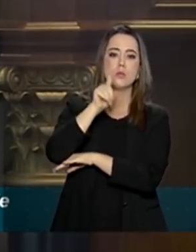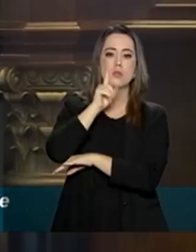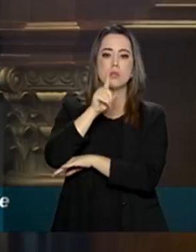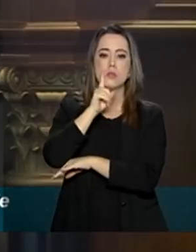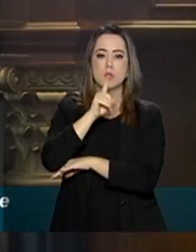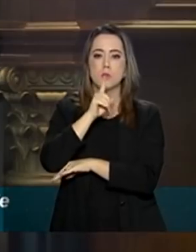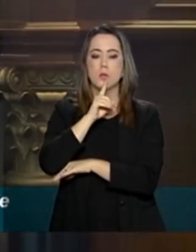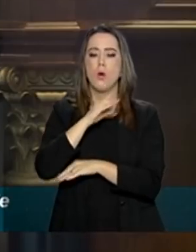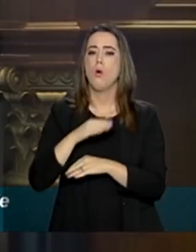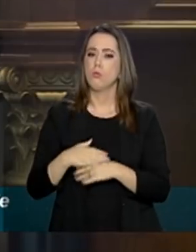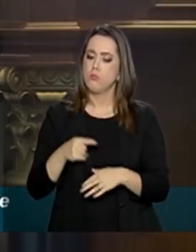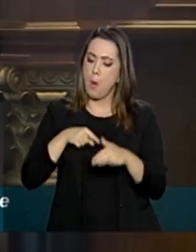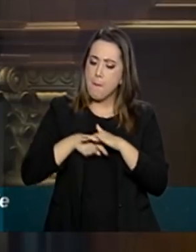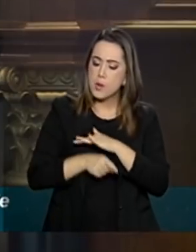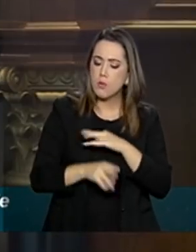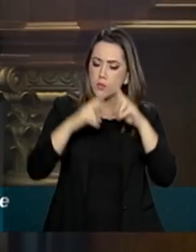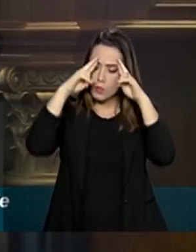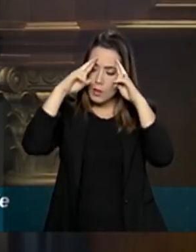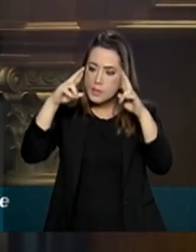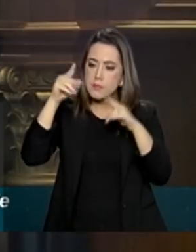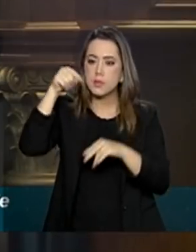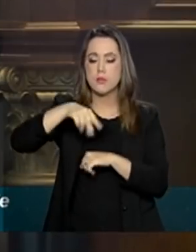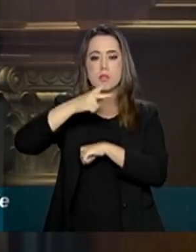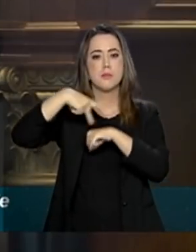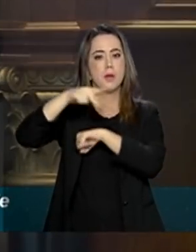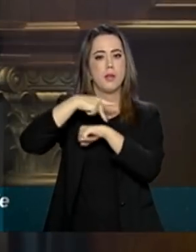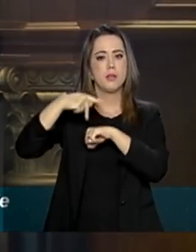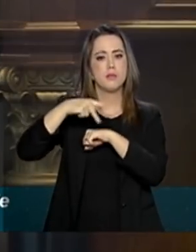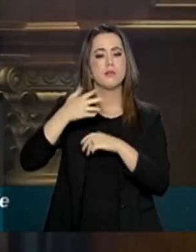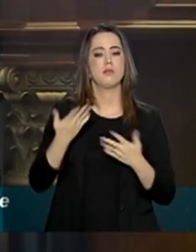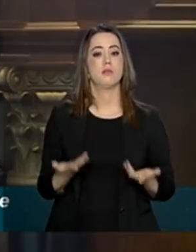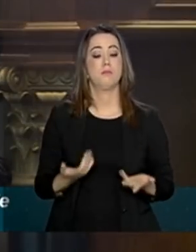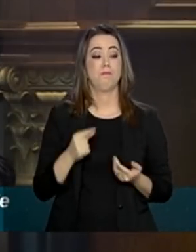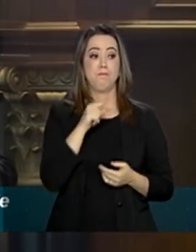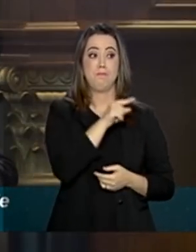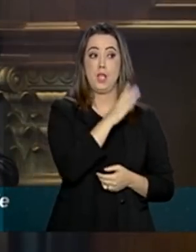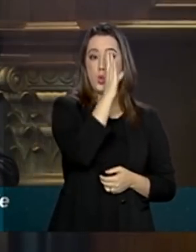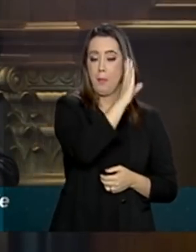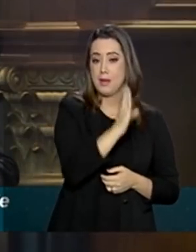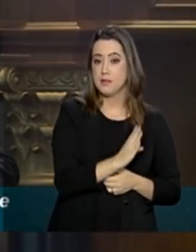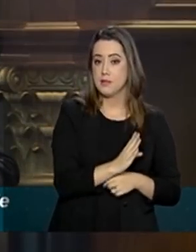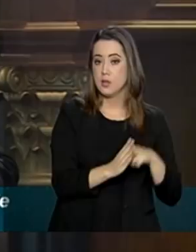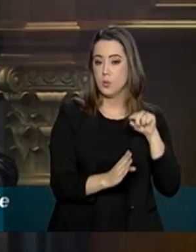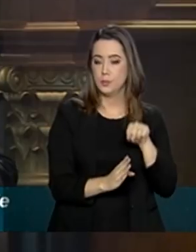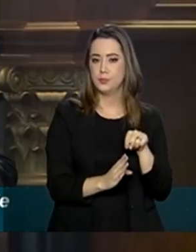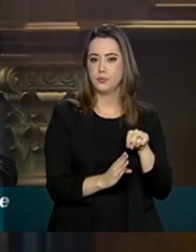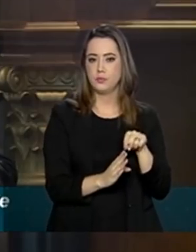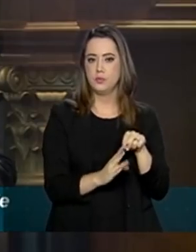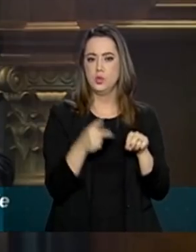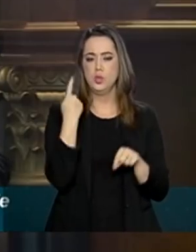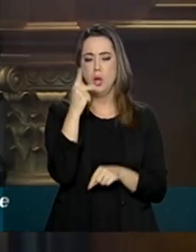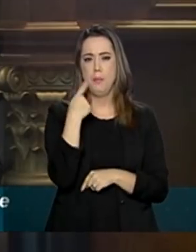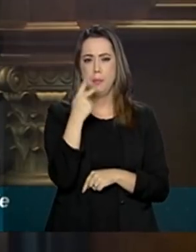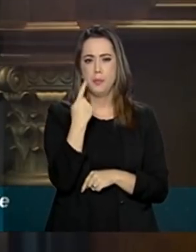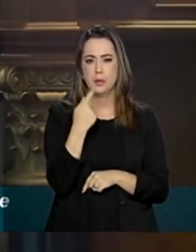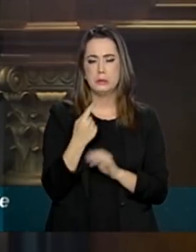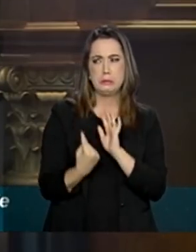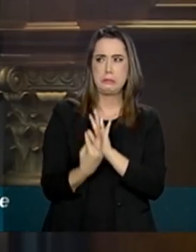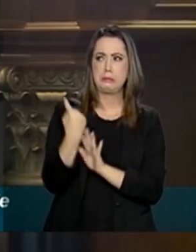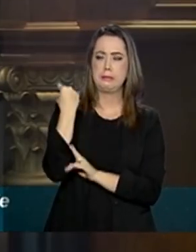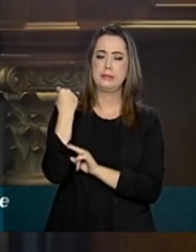foi com profundo respeito que eu tenho a esse povo e a essa nação. E no Brasil, a política até de há